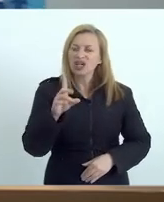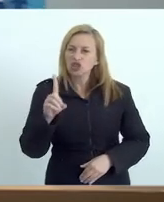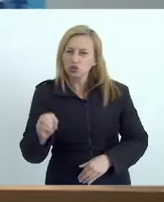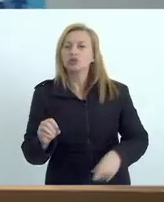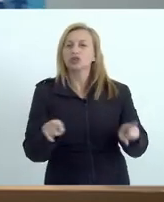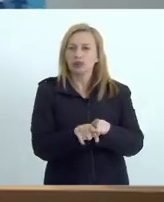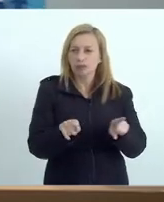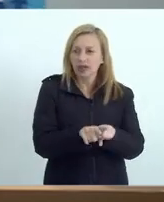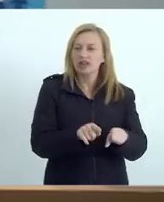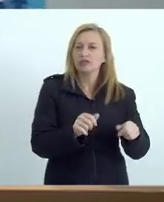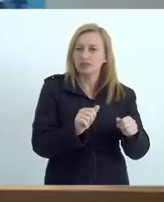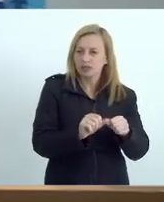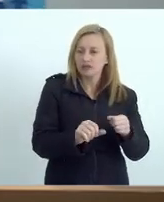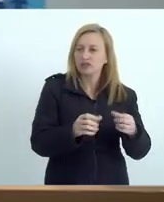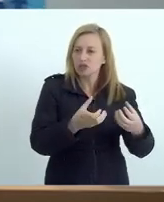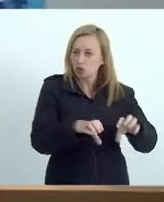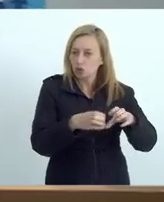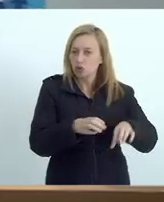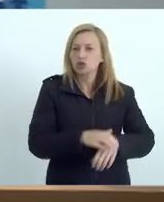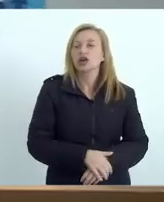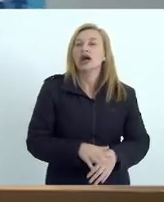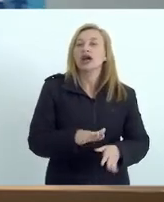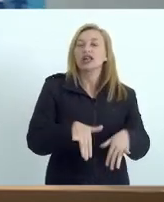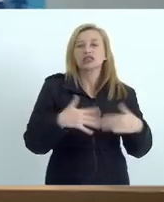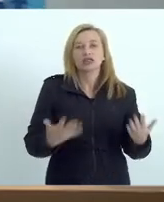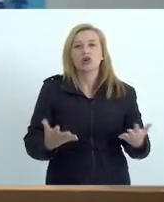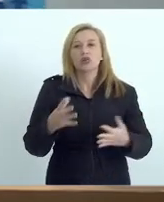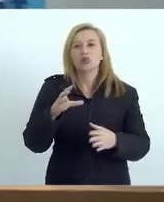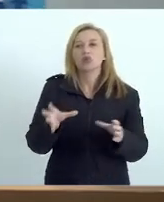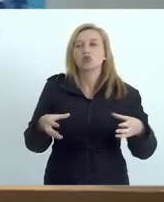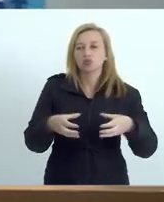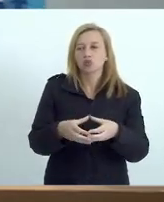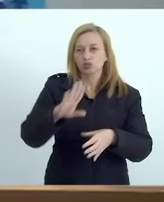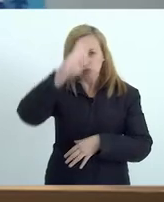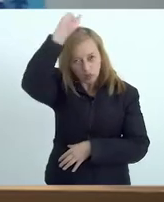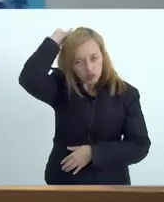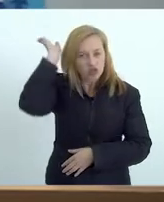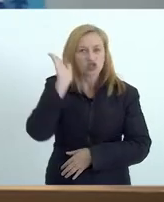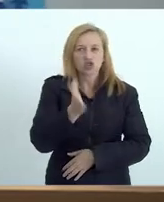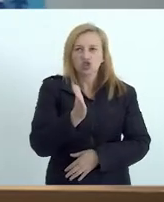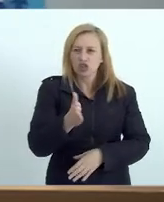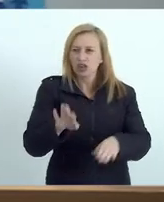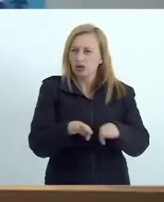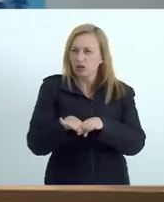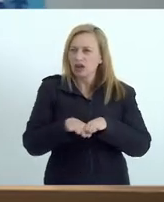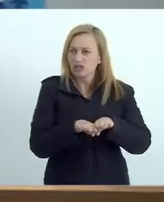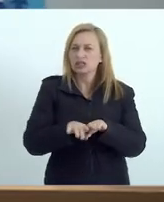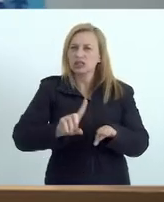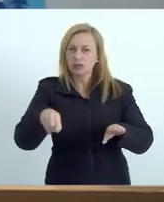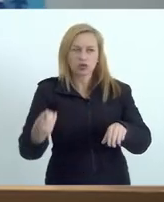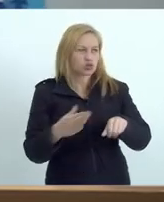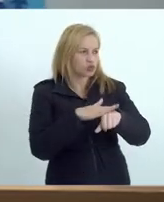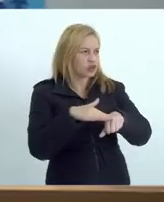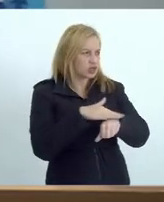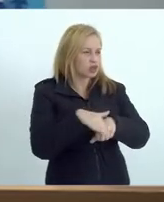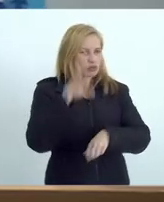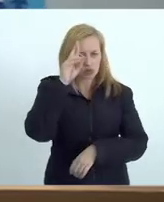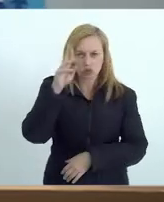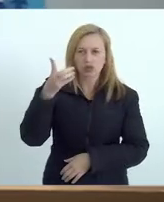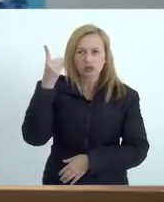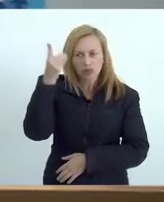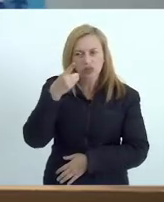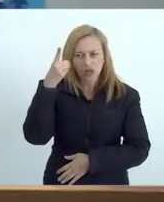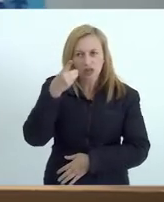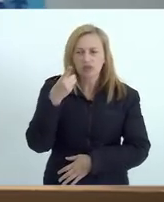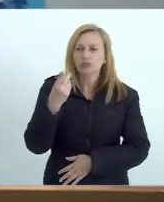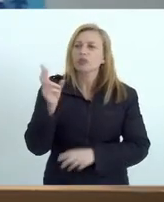prestar um concurso então no corpo de bombeiros nós já igualamos o deputado depois eu gostaria de conversar com o senhor